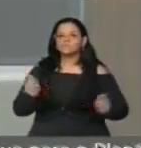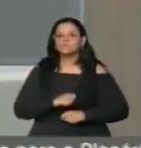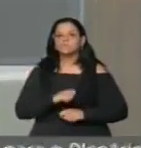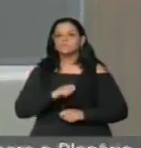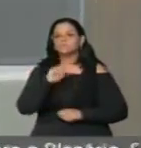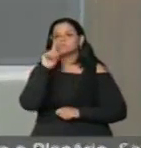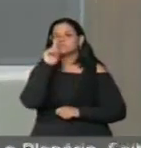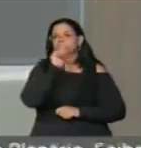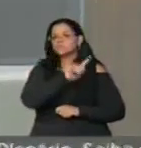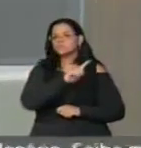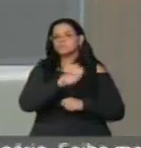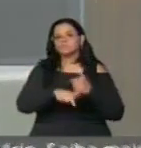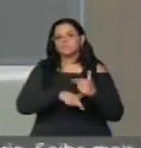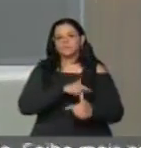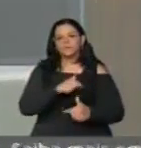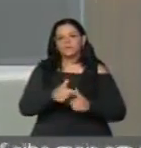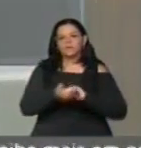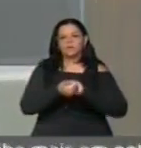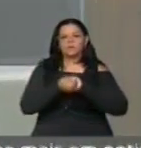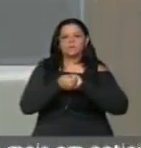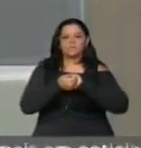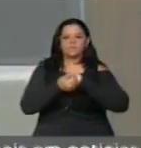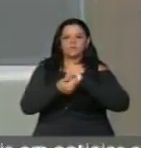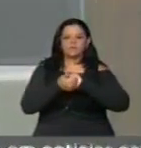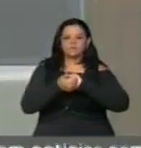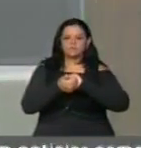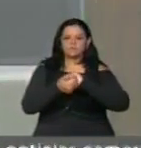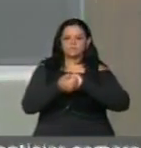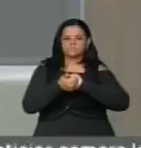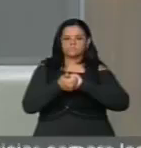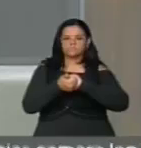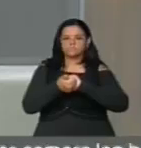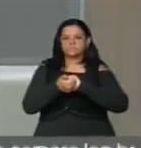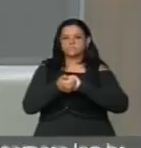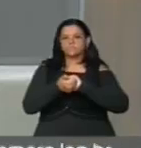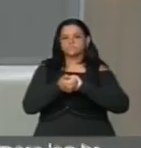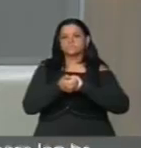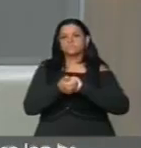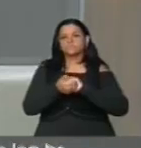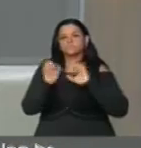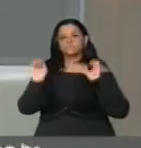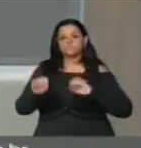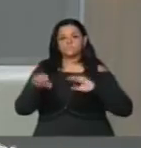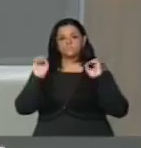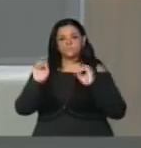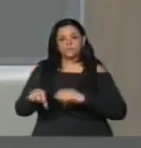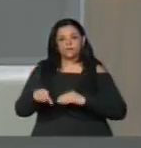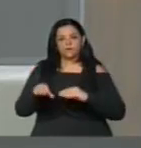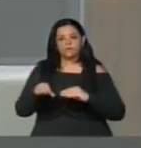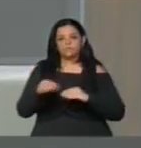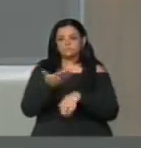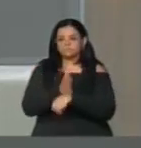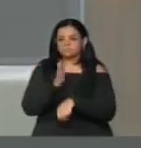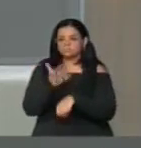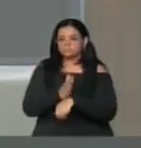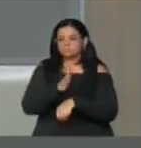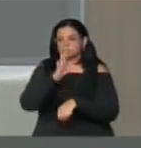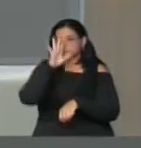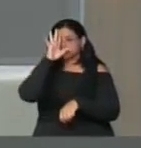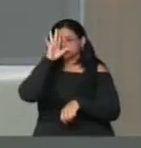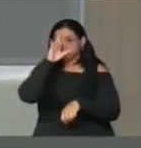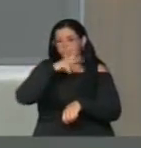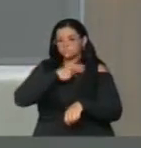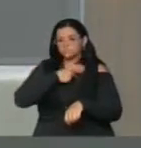conseguir trabalho qualificado. Eu diria mais, a educação capacita as pessoas a